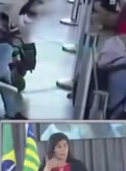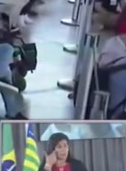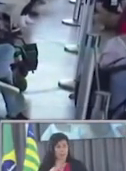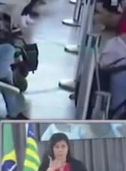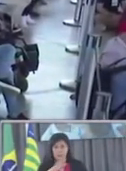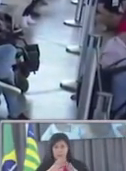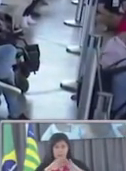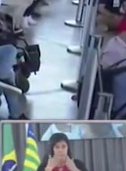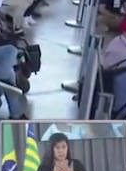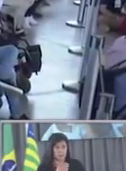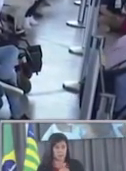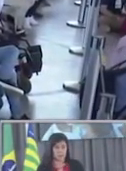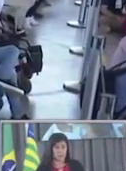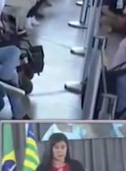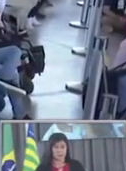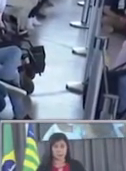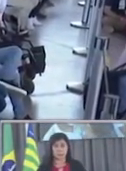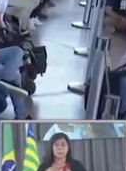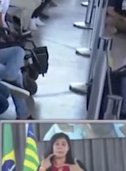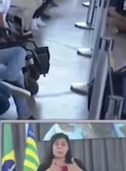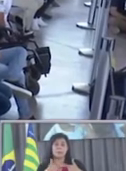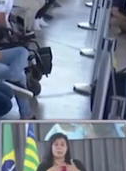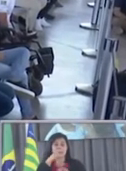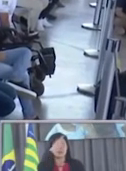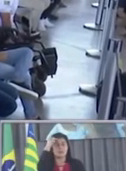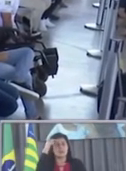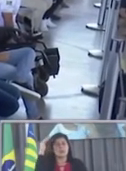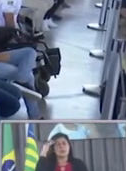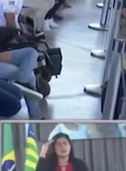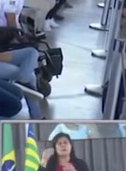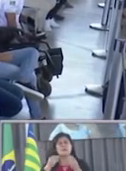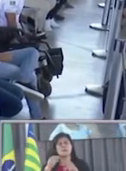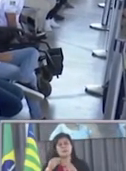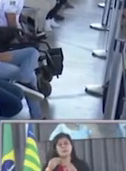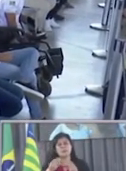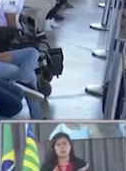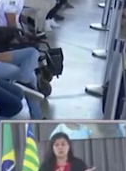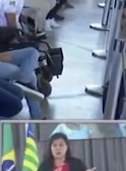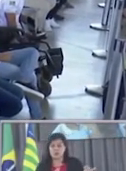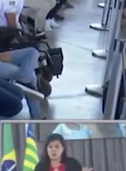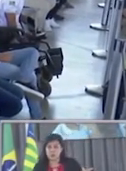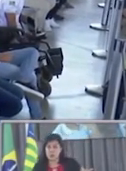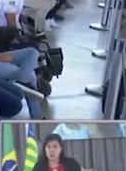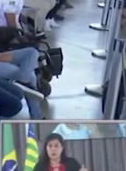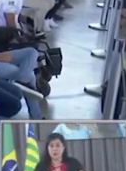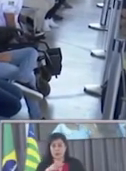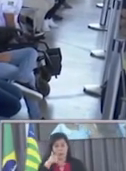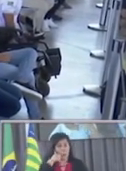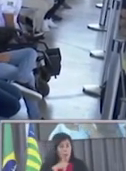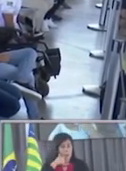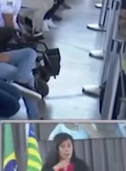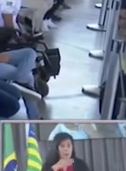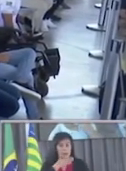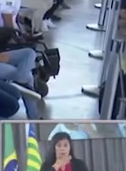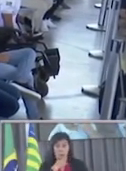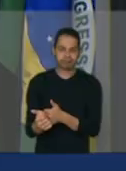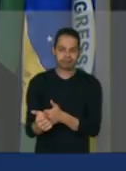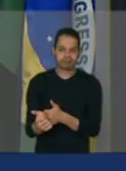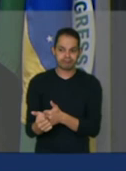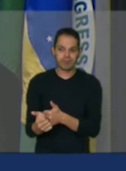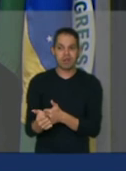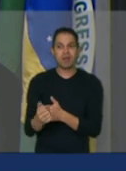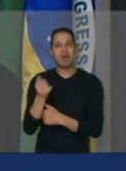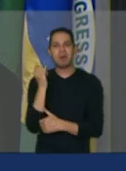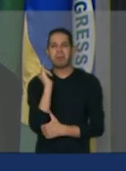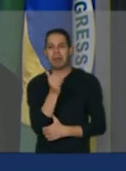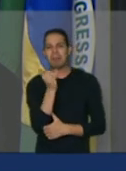dúzia de gatos pingados, aliás, só mesmo os companheiros do partido, recepcionando ele e falando um monte